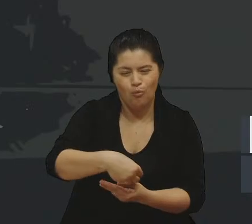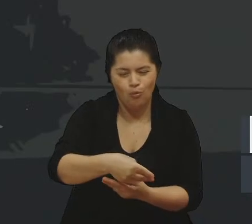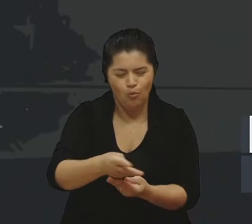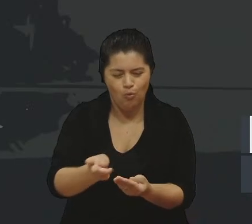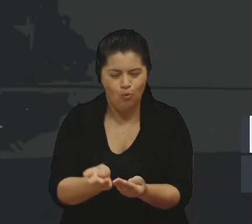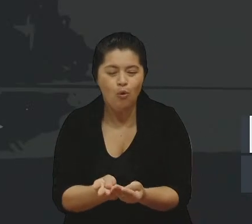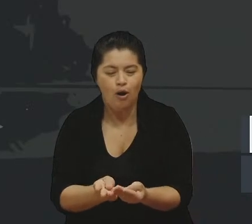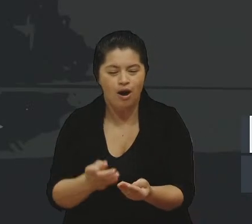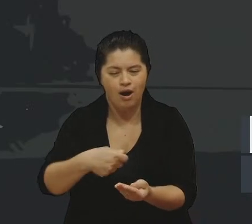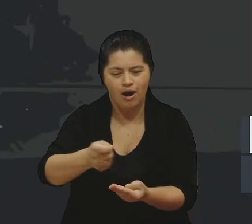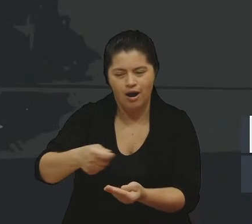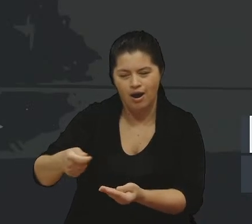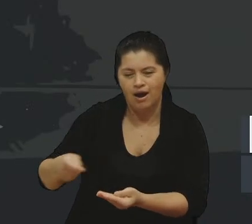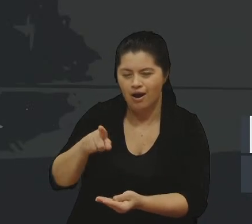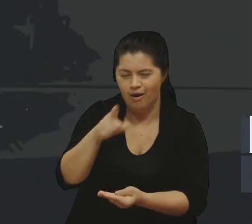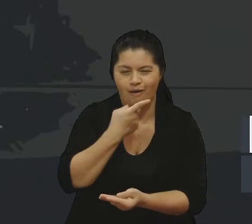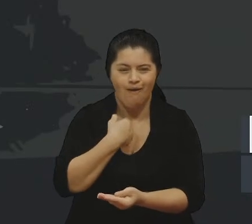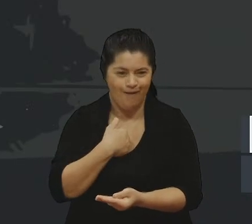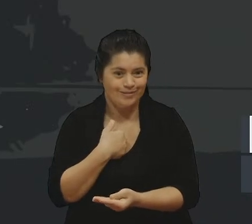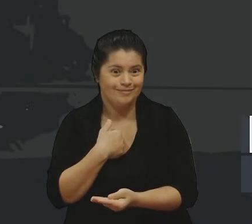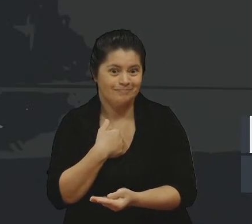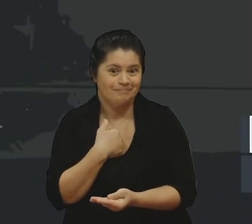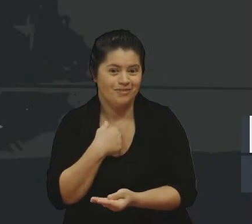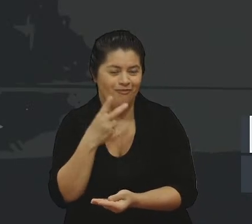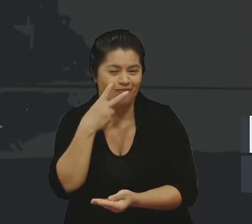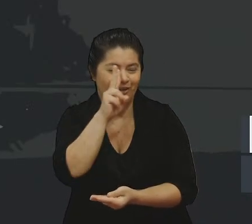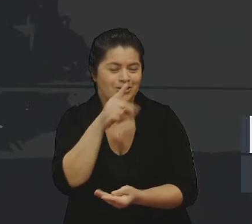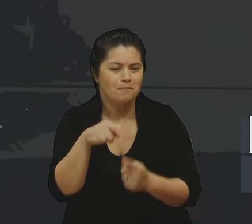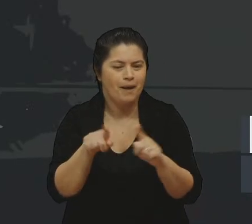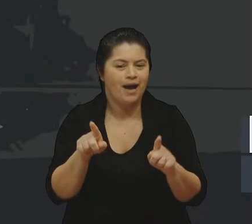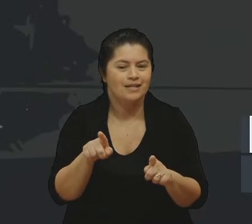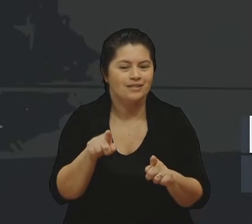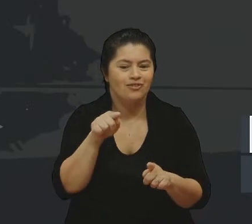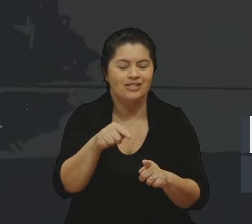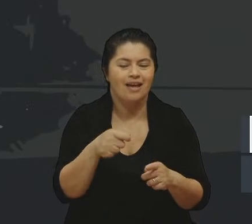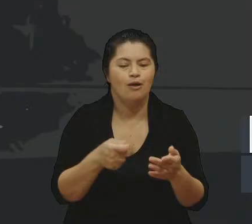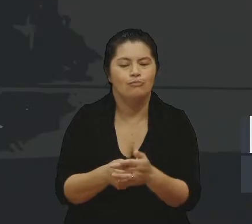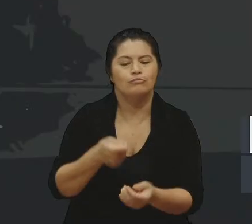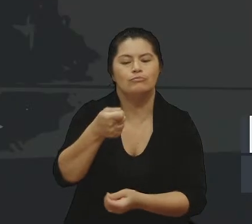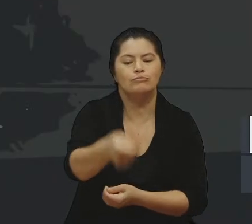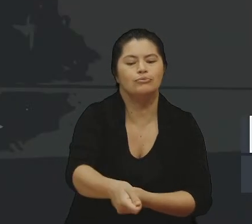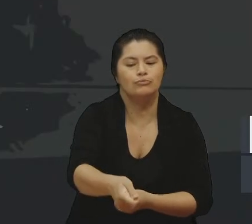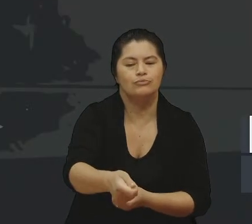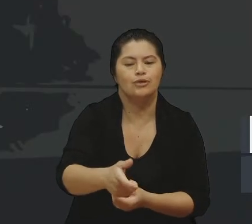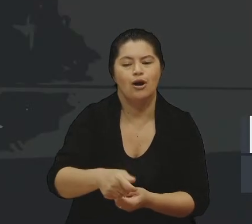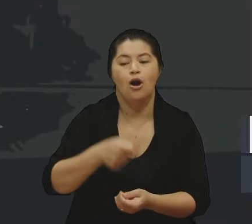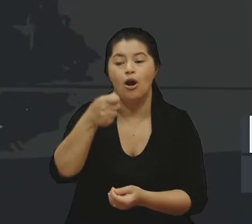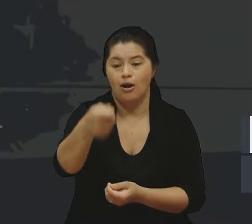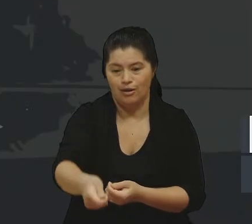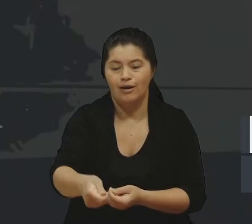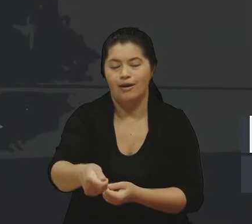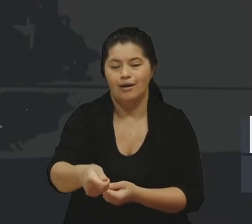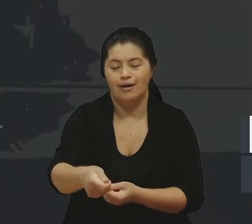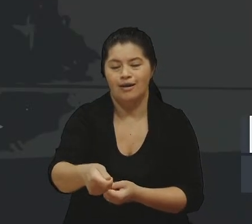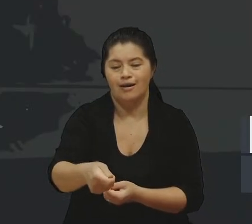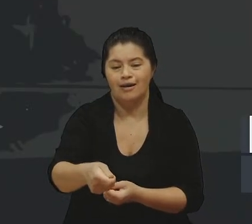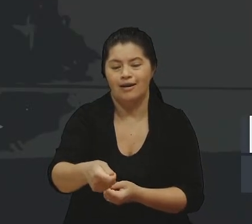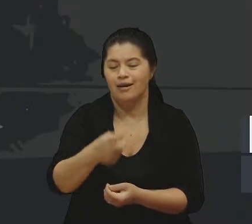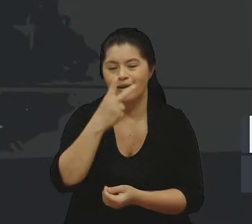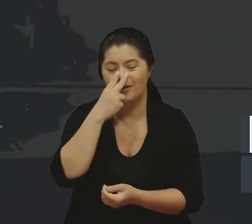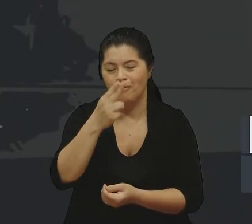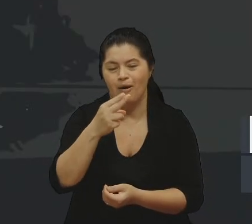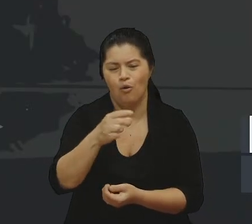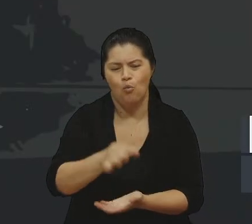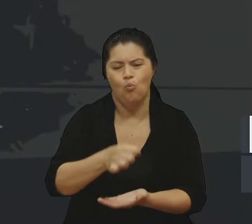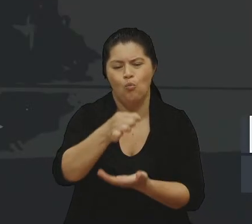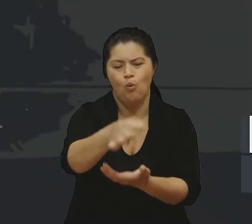Os guri aqui estão mais fortes. Mas às vezes você vai jogar um baralhinho, você faz uma aposta lá. E aí você dá um all-in, como se diz no poker, né? Você bota todas as suas fichas numa